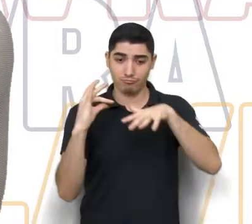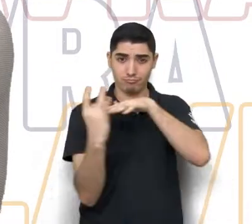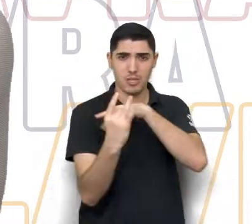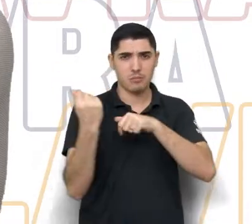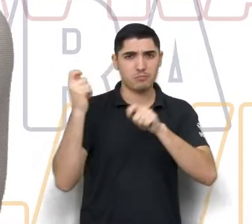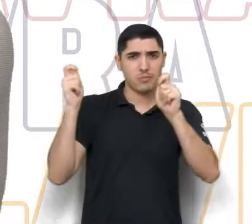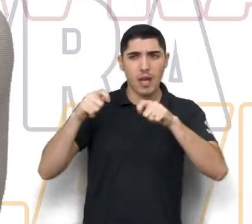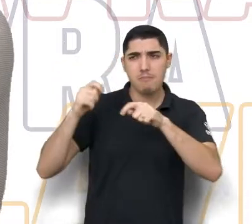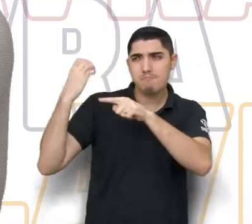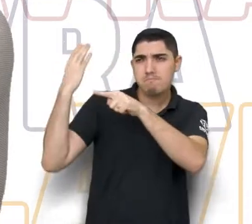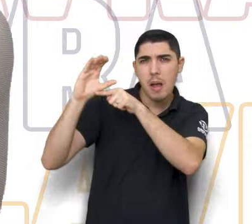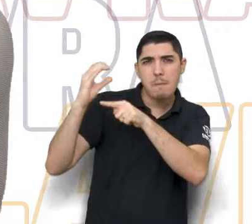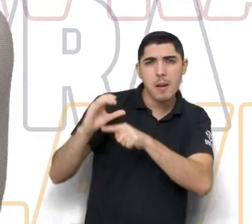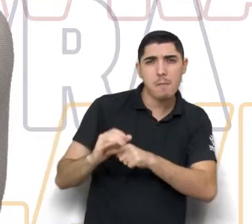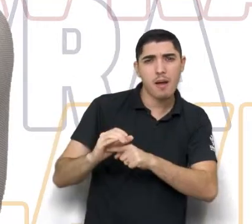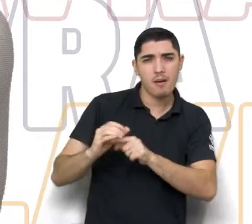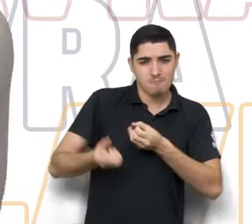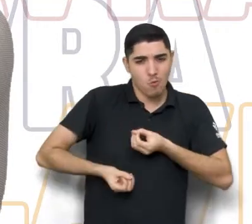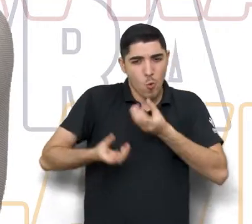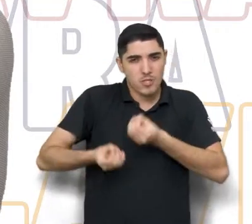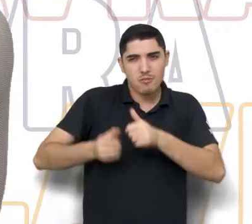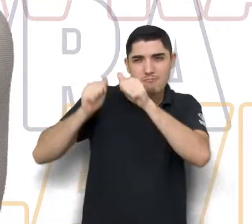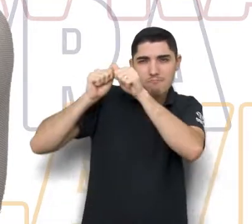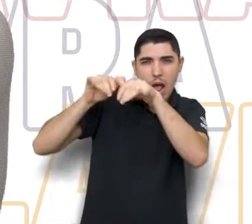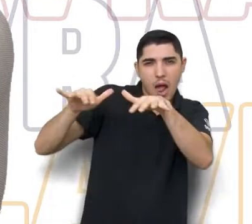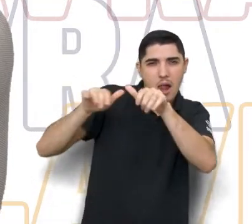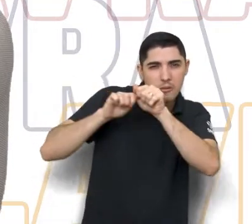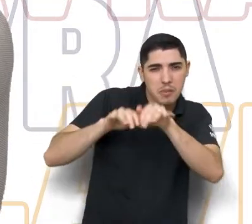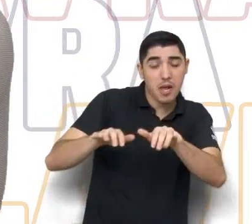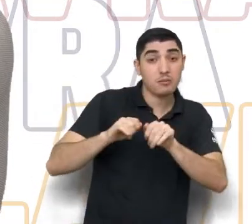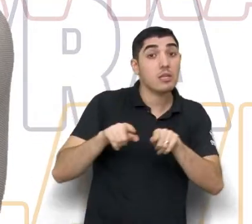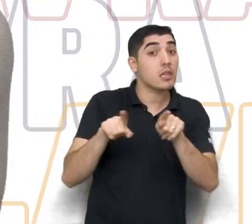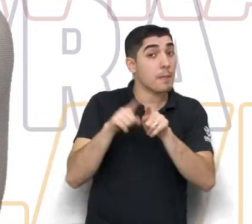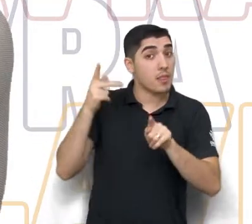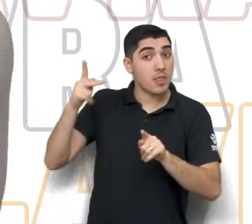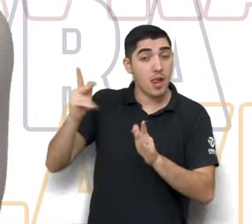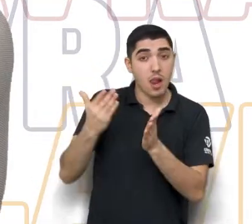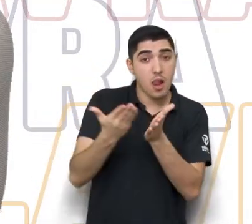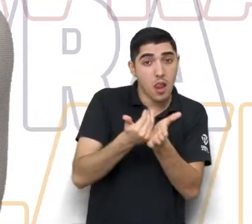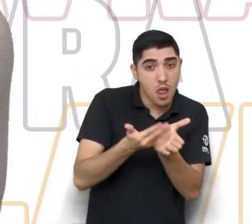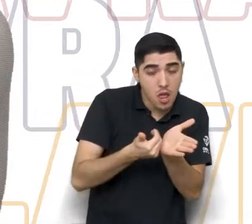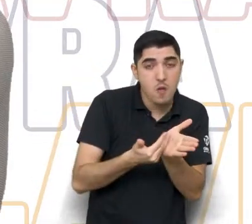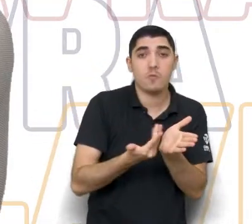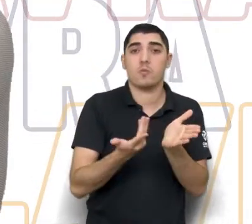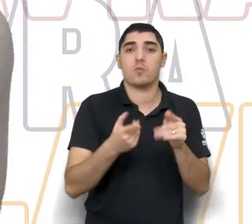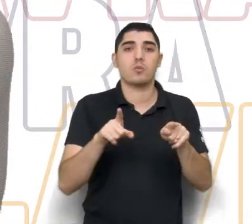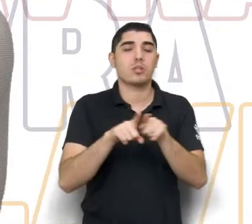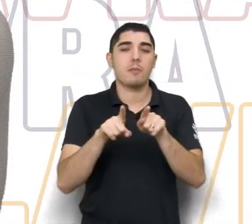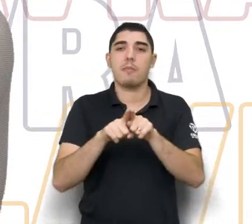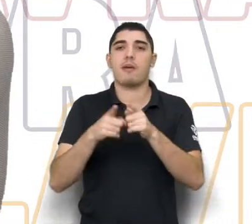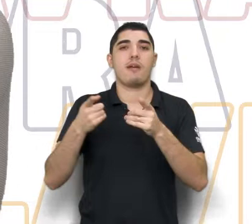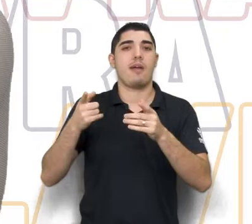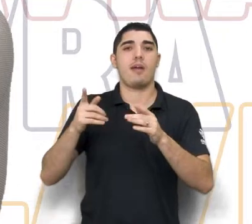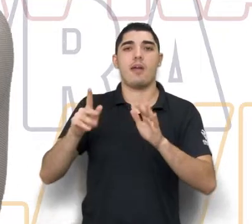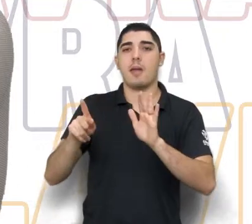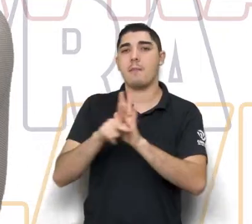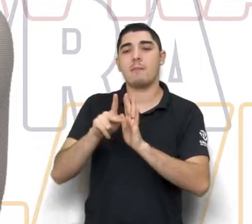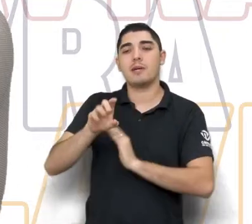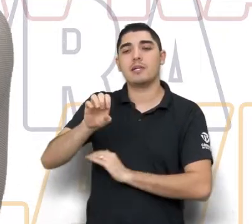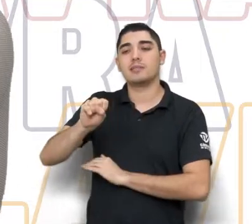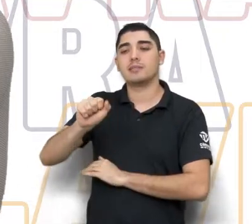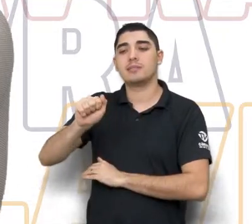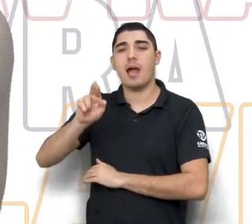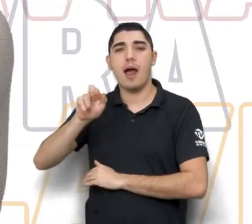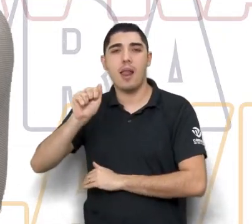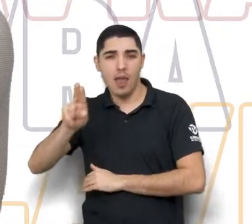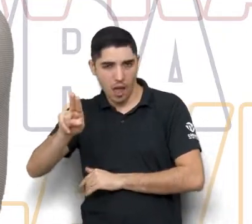divulgação desses trabalhos. E eles estão produzindo seus livros, participam de saraus, né?